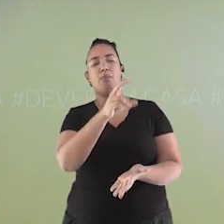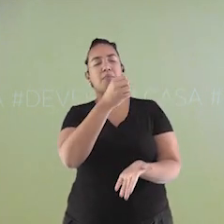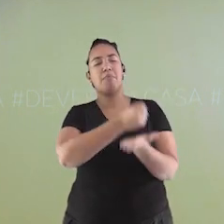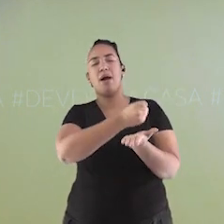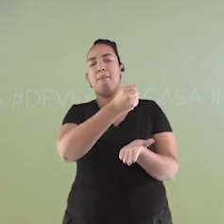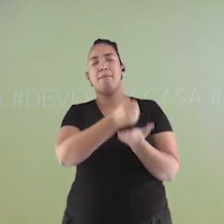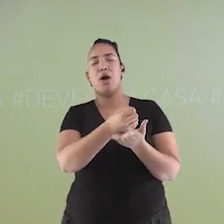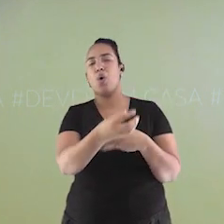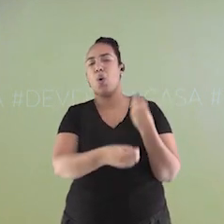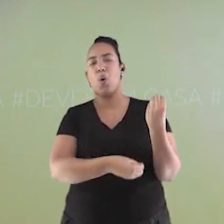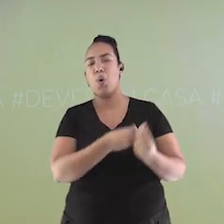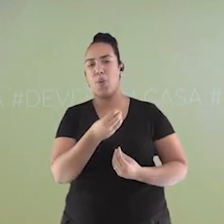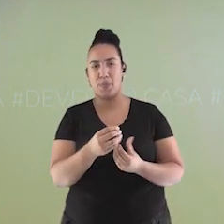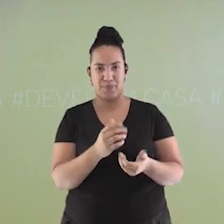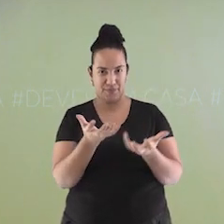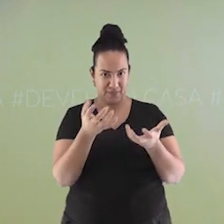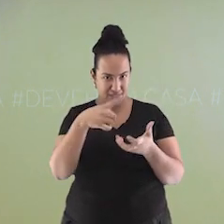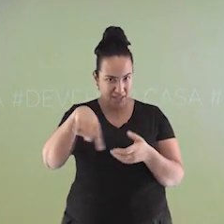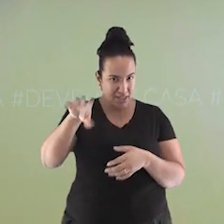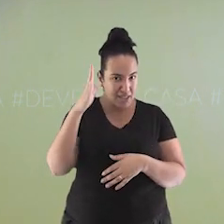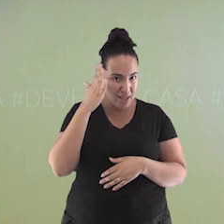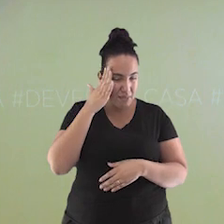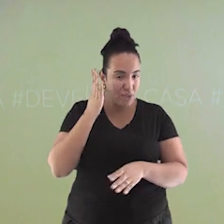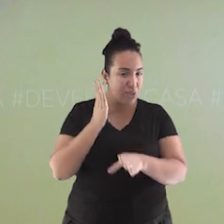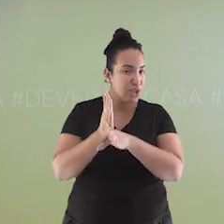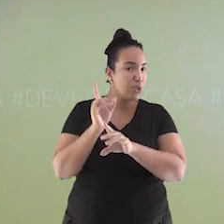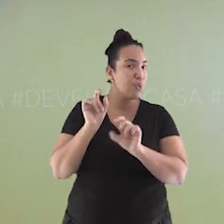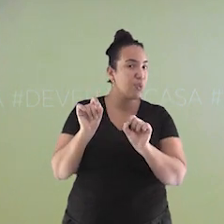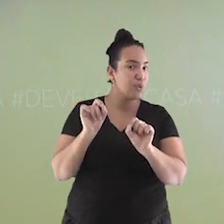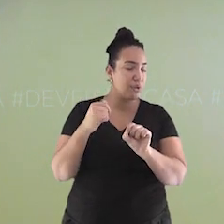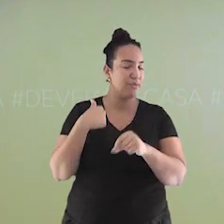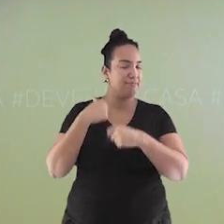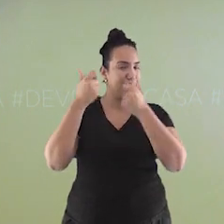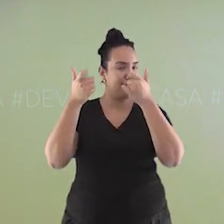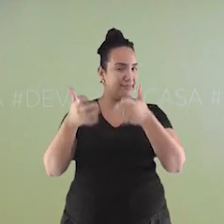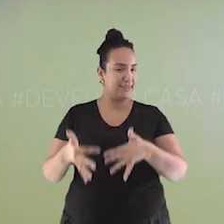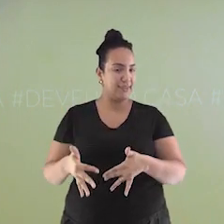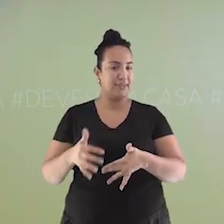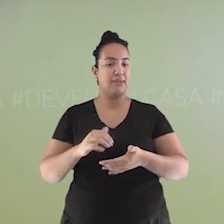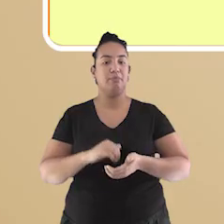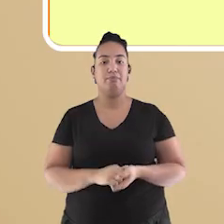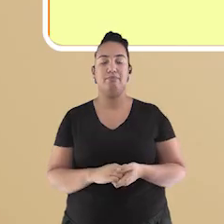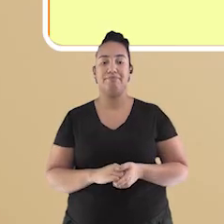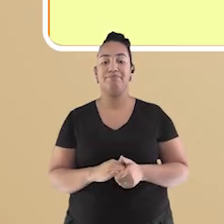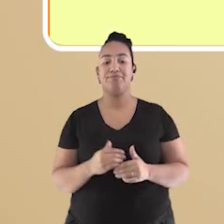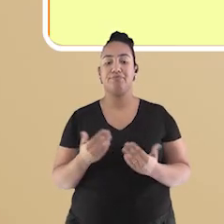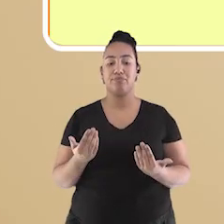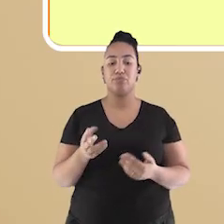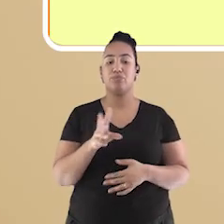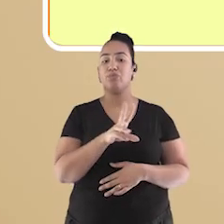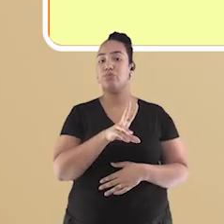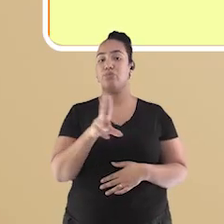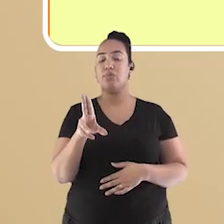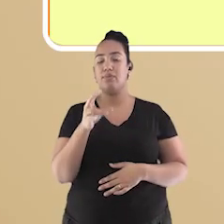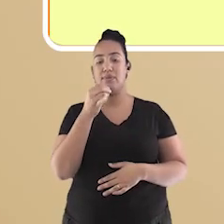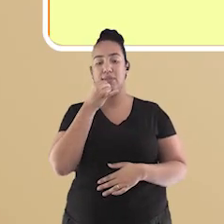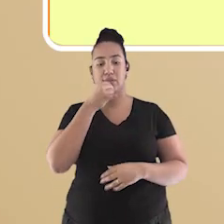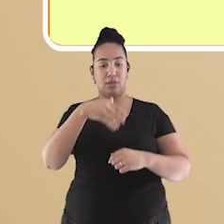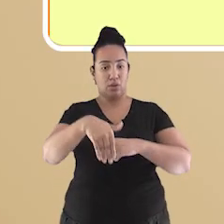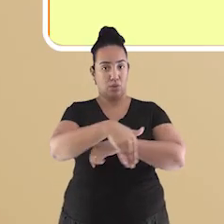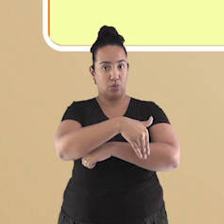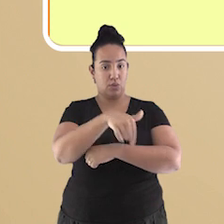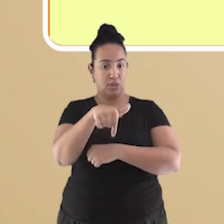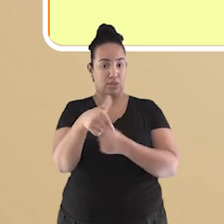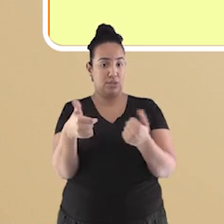dos nomes dos lugares. Você quer saber o que ele descobriu? Já te conto. Os nomes das ruas de uma